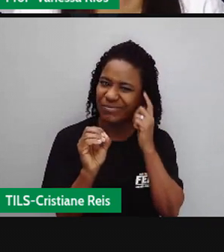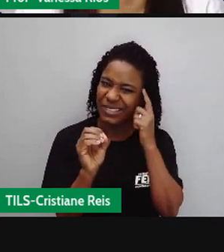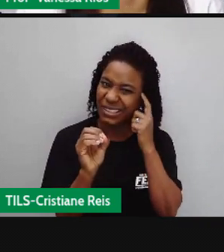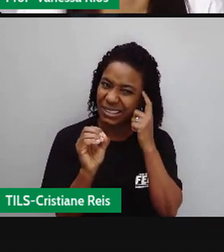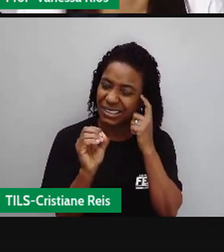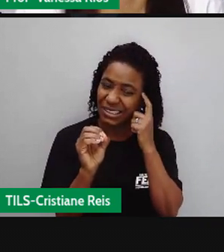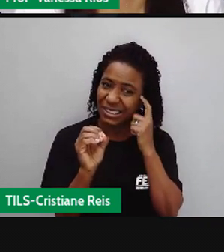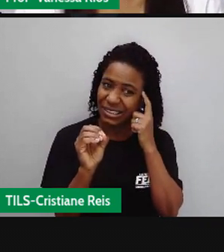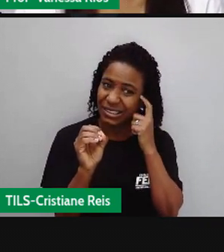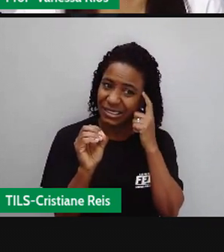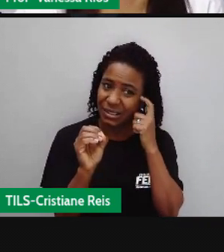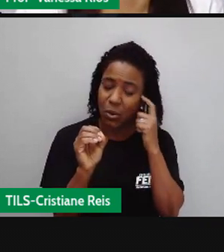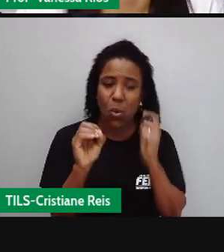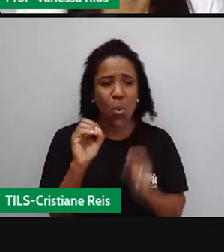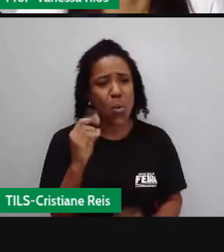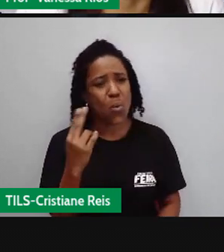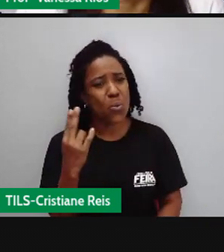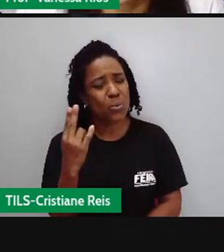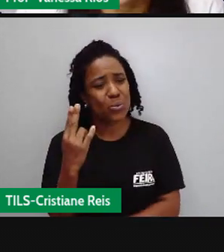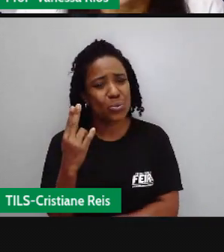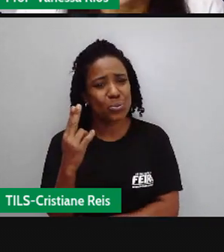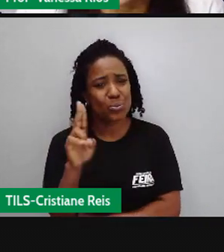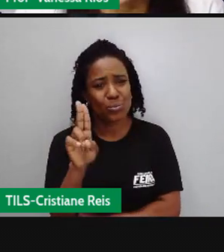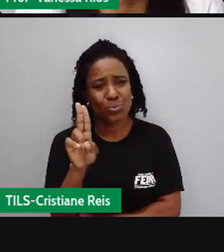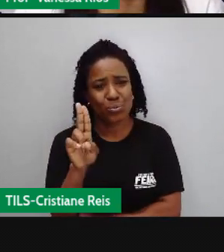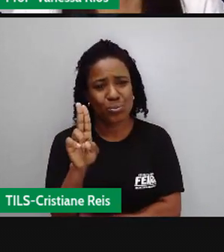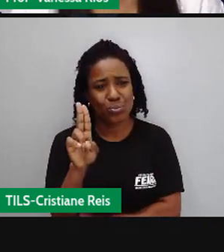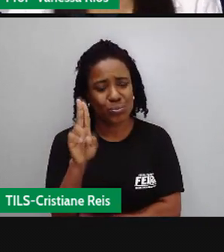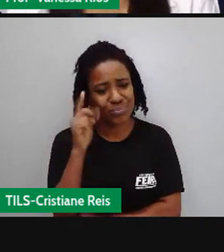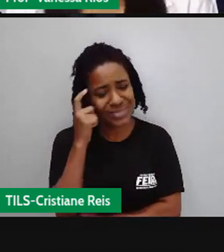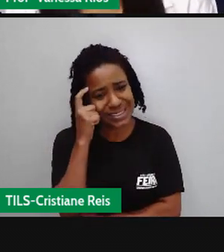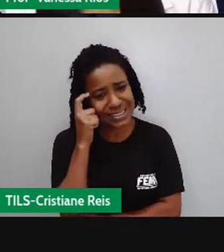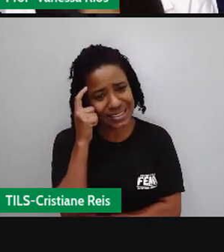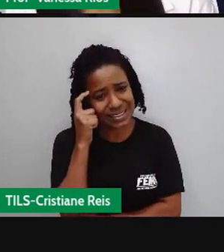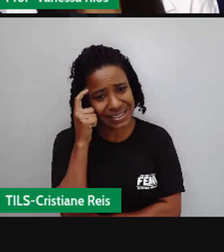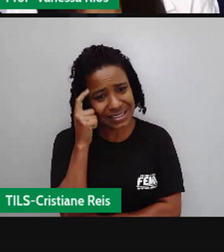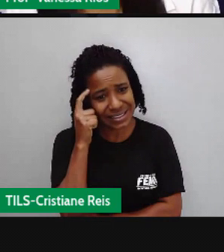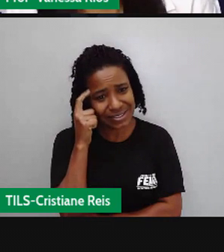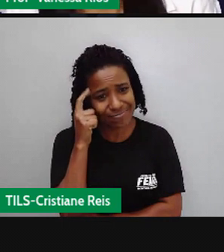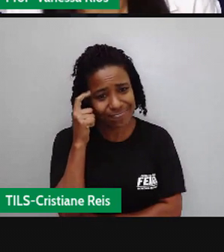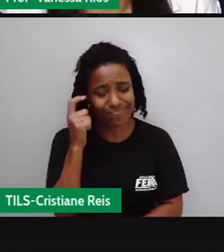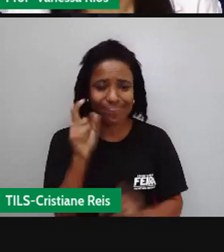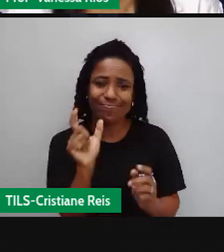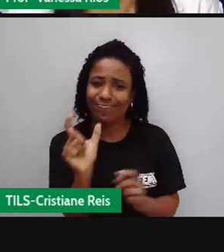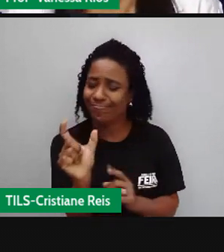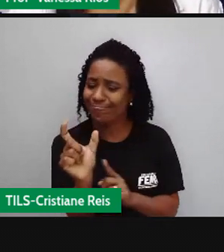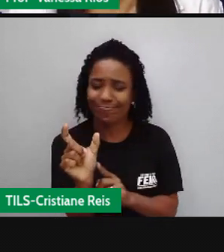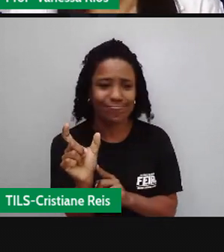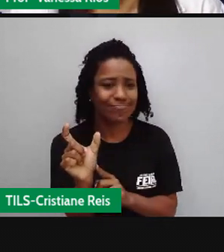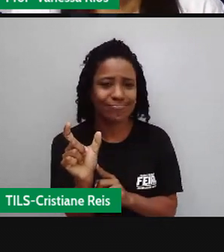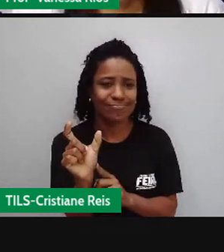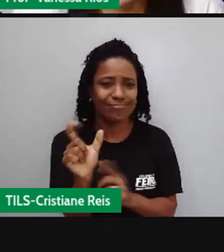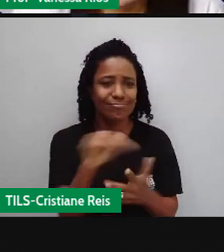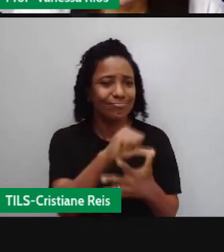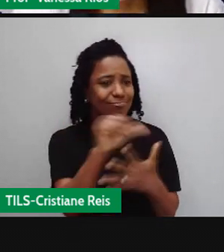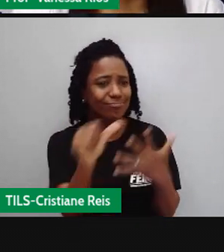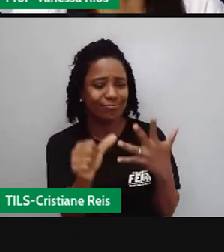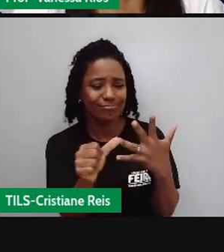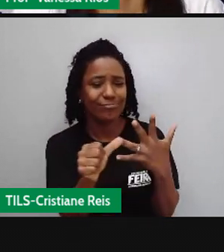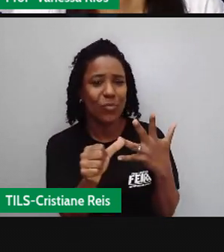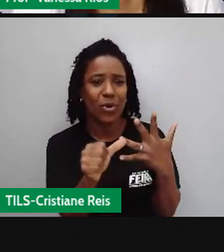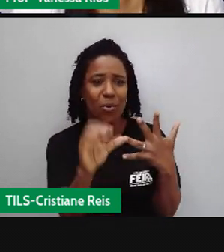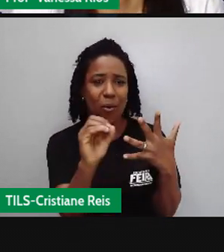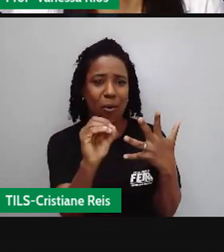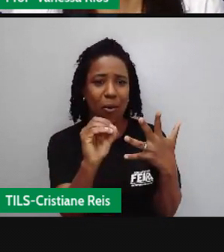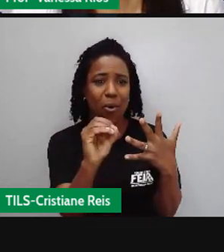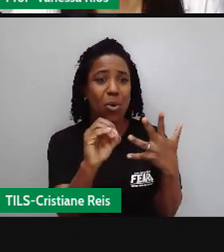ficar na dúvida. E aí, eu escrevo com O ou eu escrevo com U? Então, aí a prova vai dar algumas dicas para a